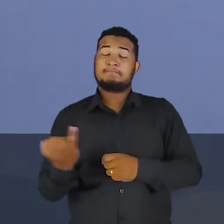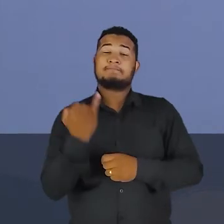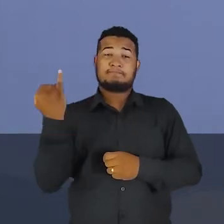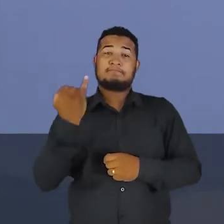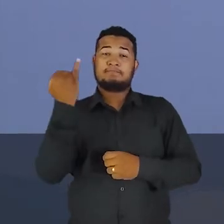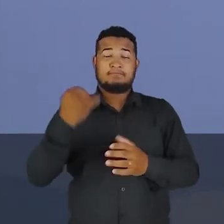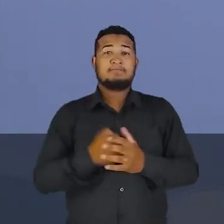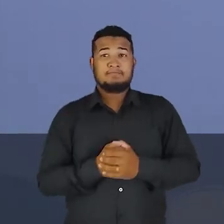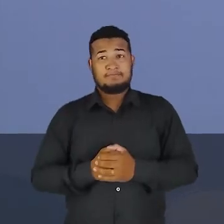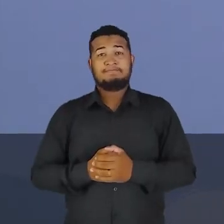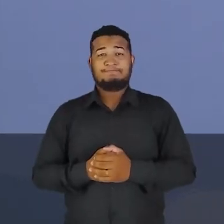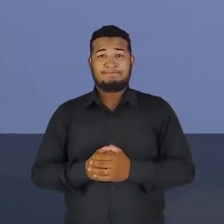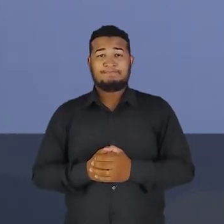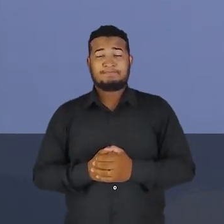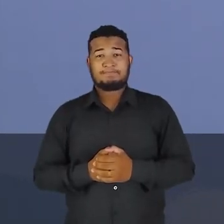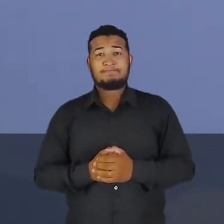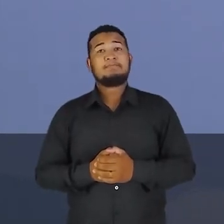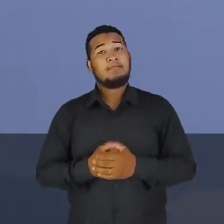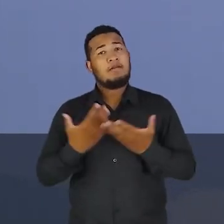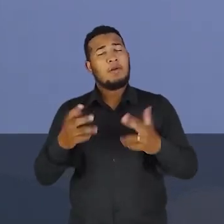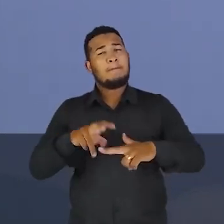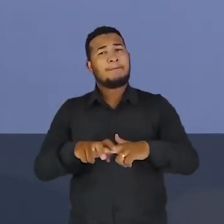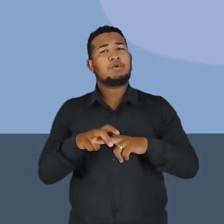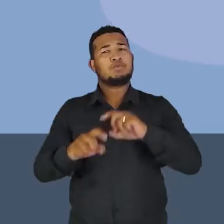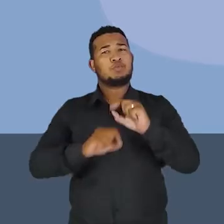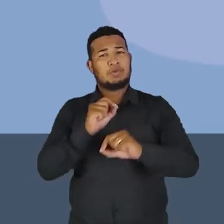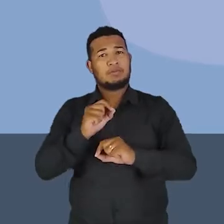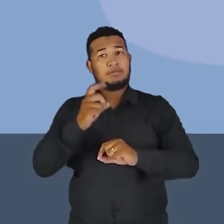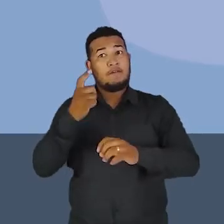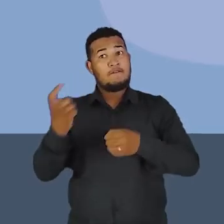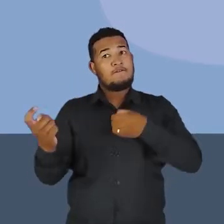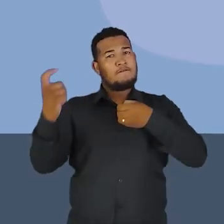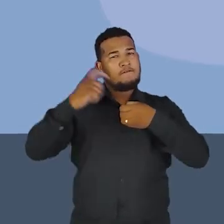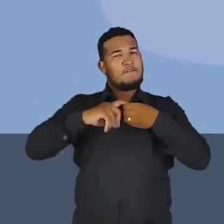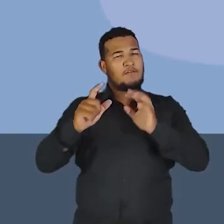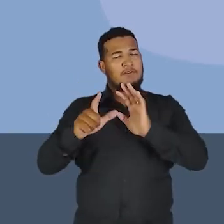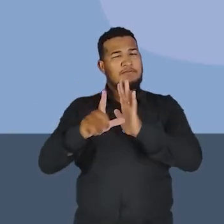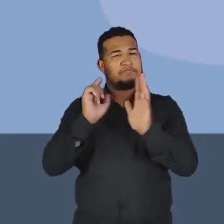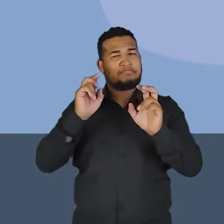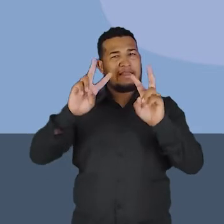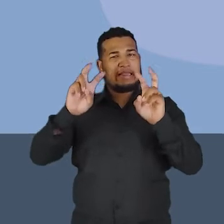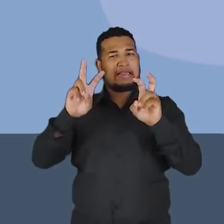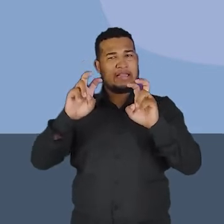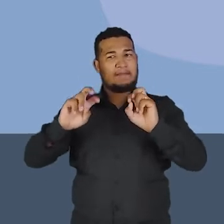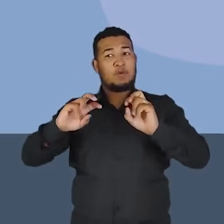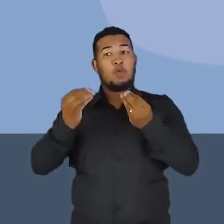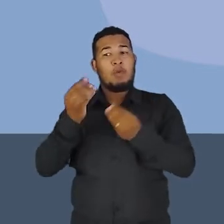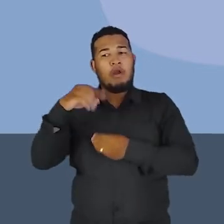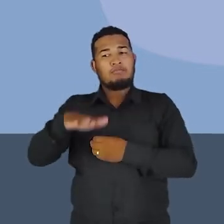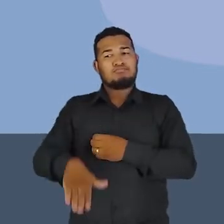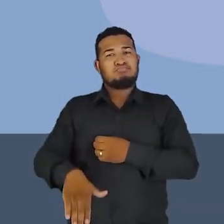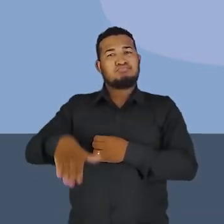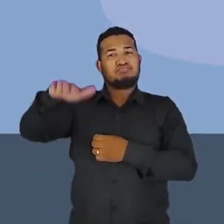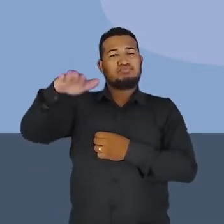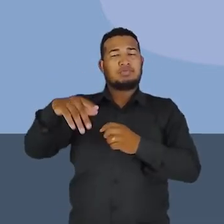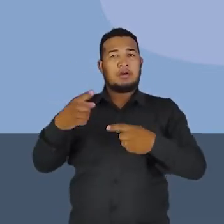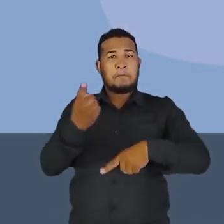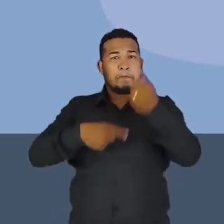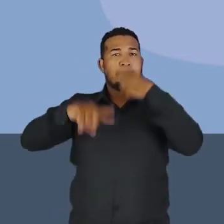importante, isso é fundamental. E aí, voltando ao que nós conversávamos sobre esse desenvolvimento pleno do